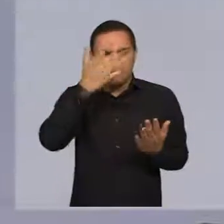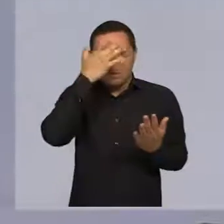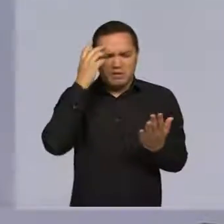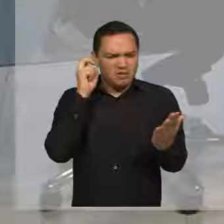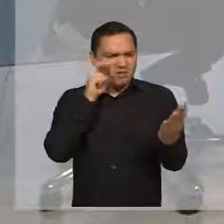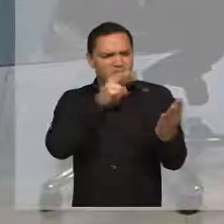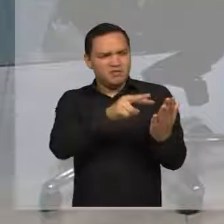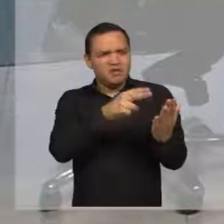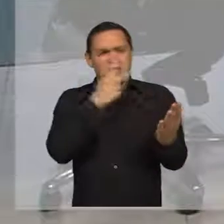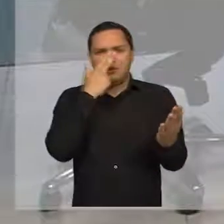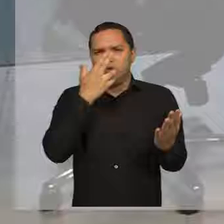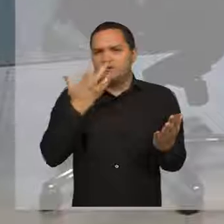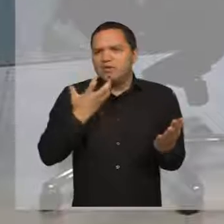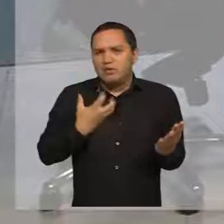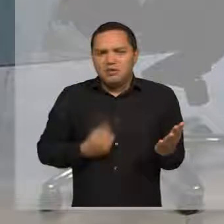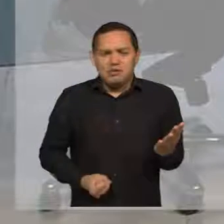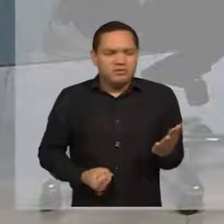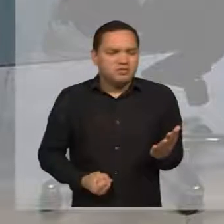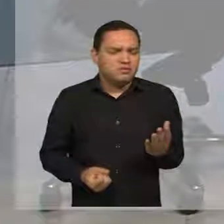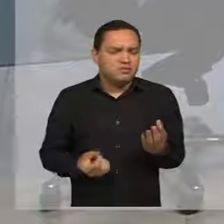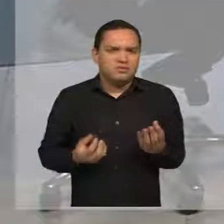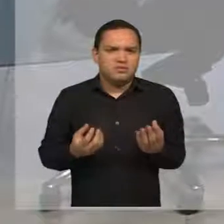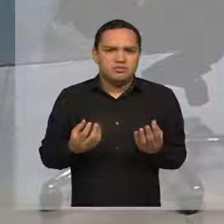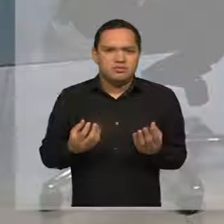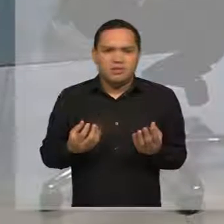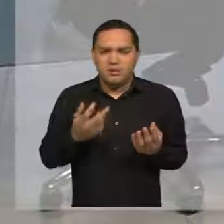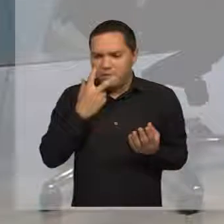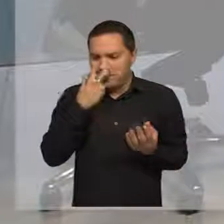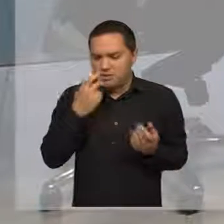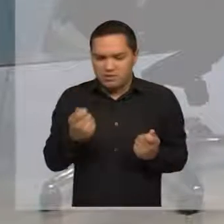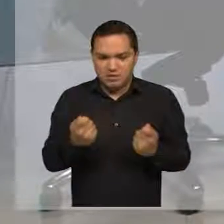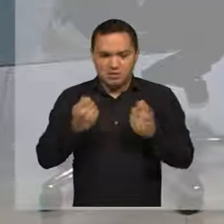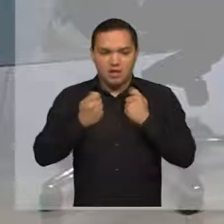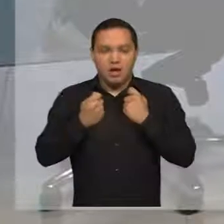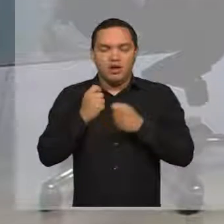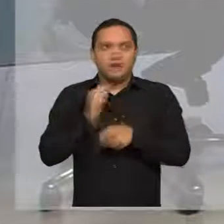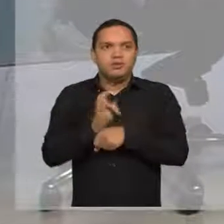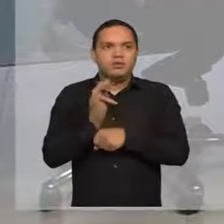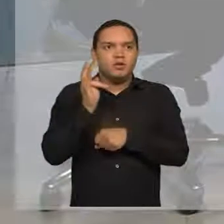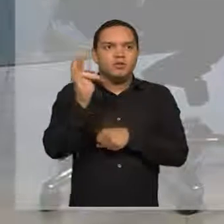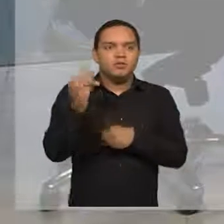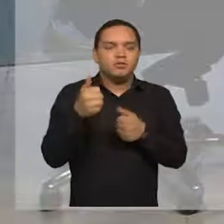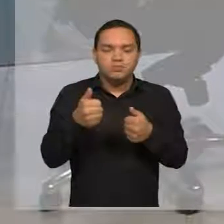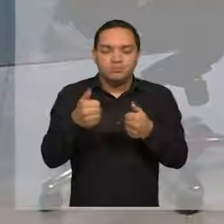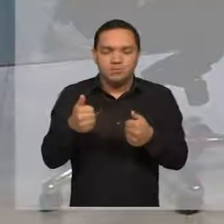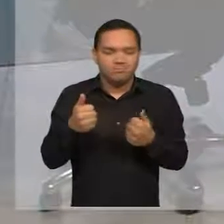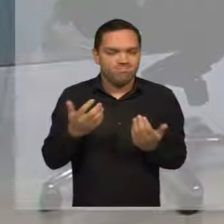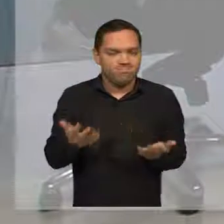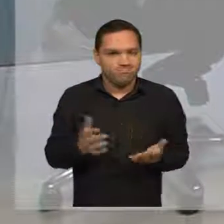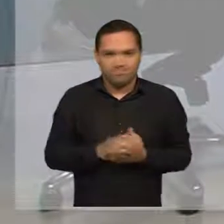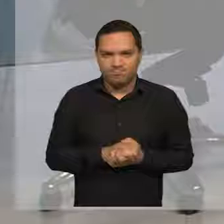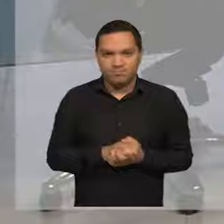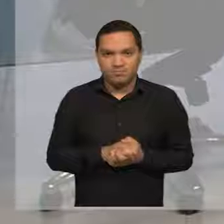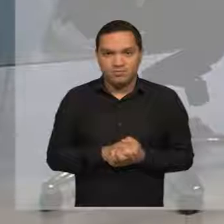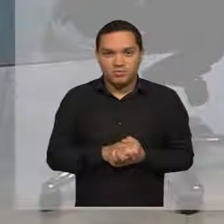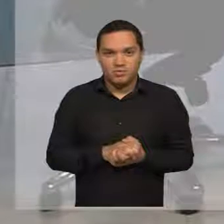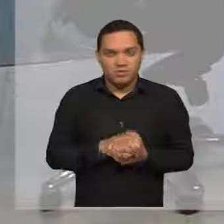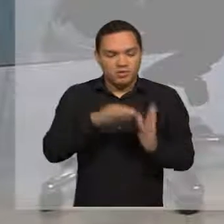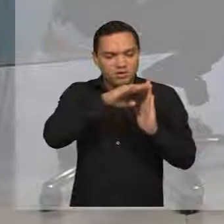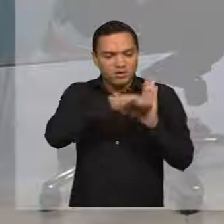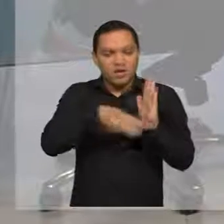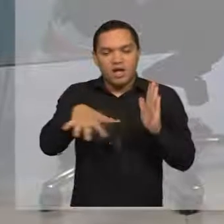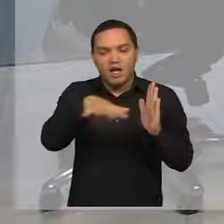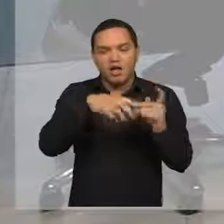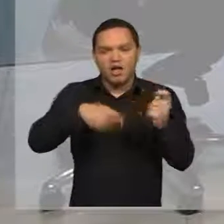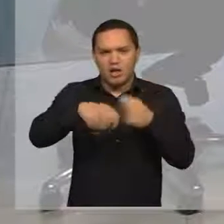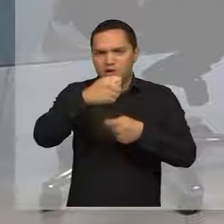do que abrir uma perspectiva de alguma coisa. As metas econômicas é algo extremamente pífio,